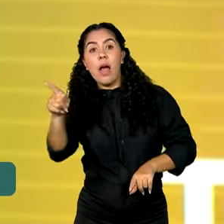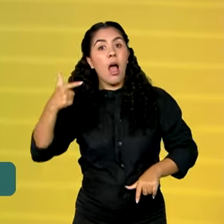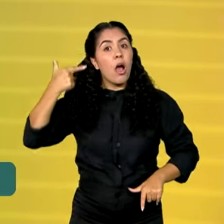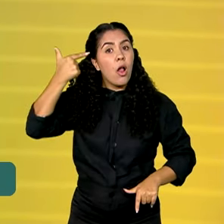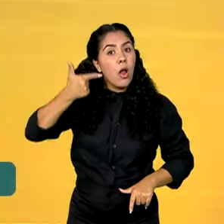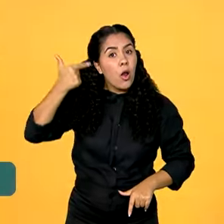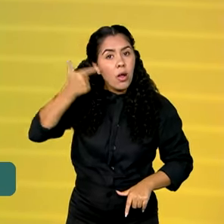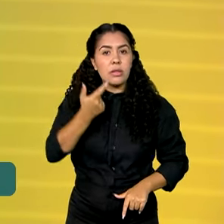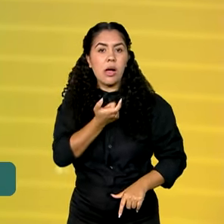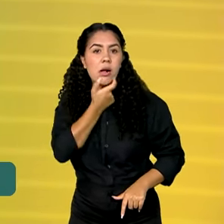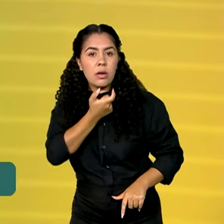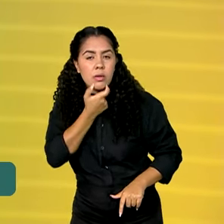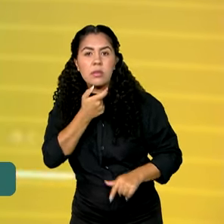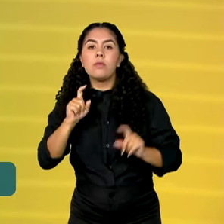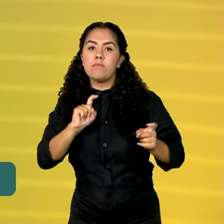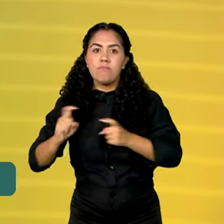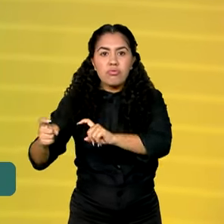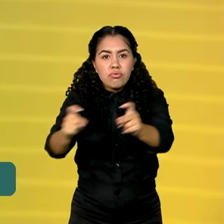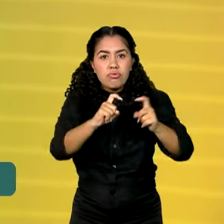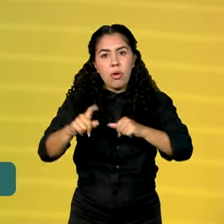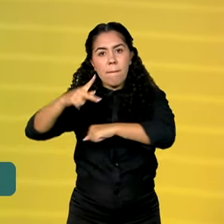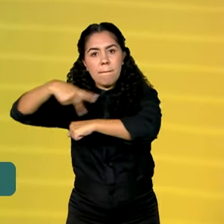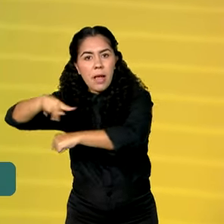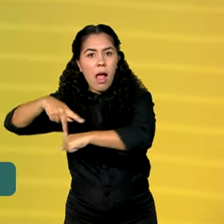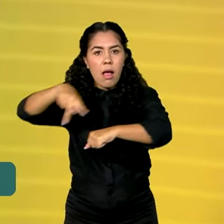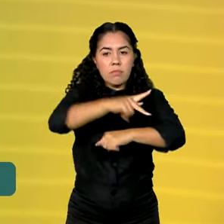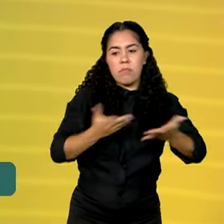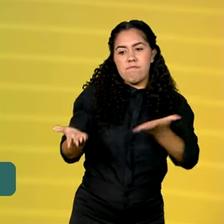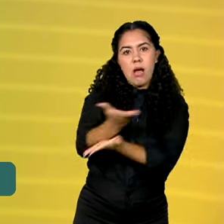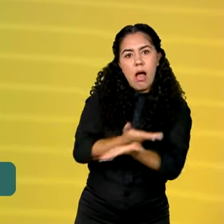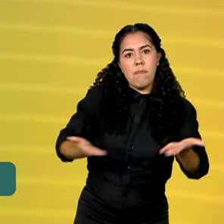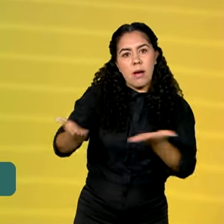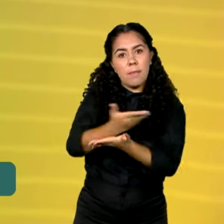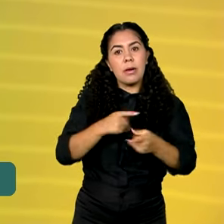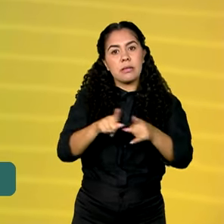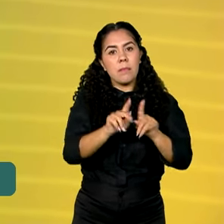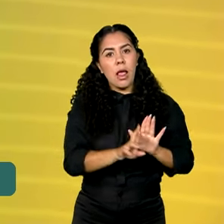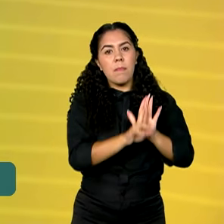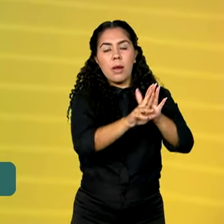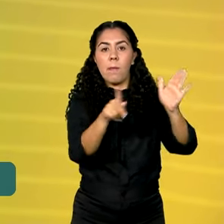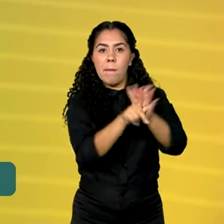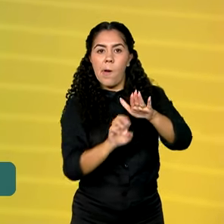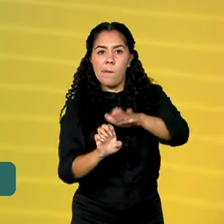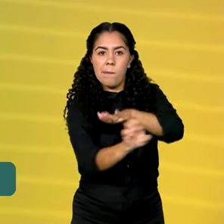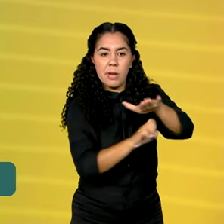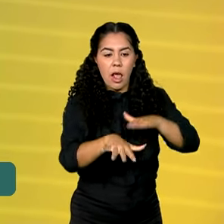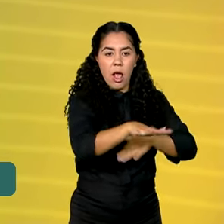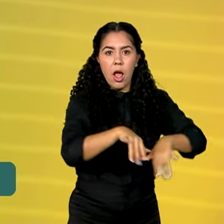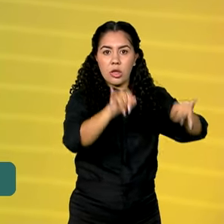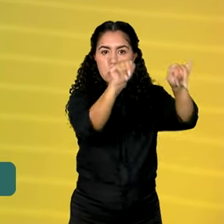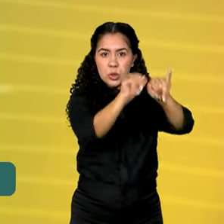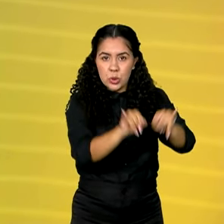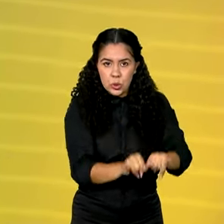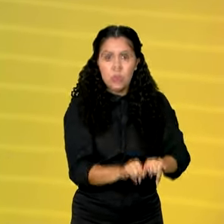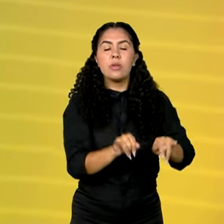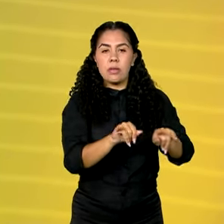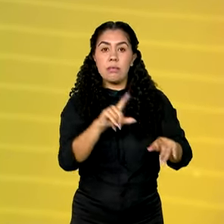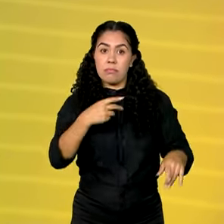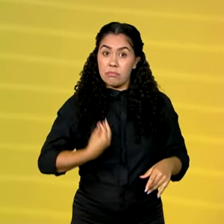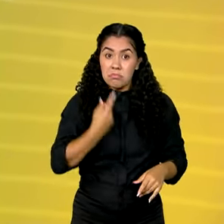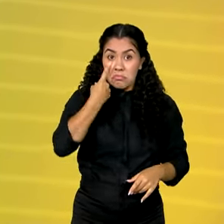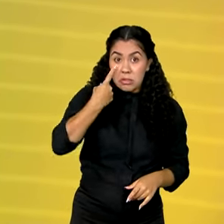na Inglaterra, para encontros bilaterais e reuniões com representantes de empresas do setor de infraestrutura que